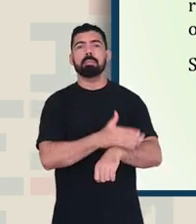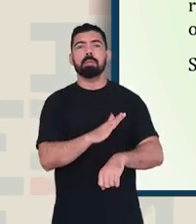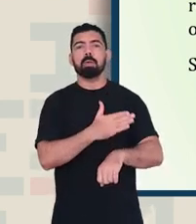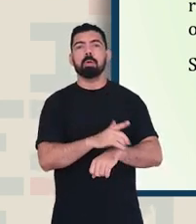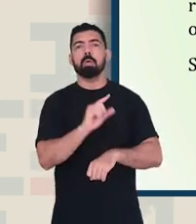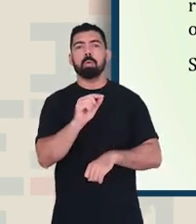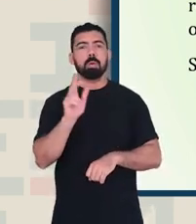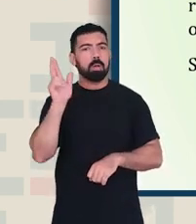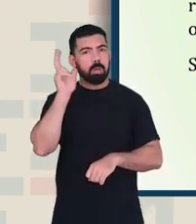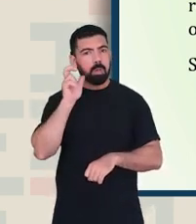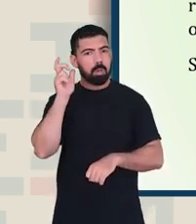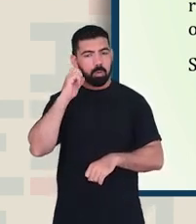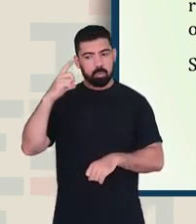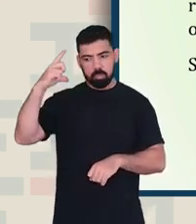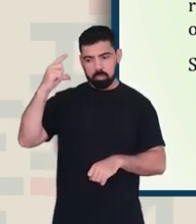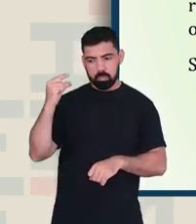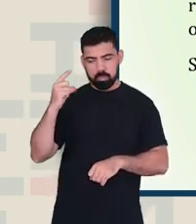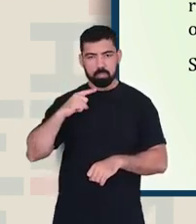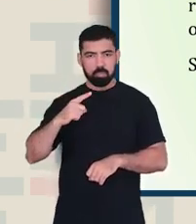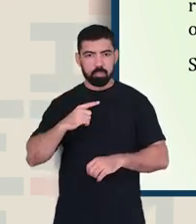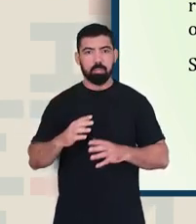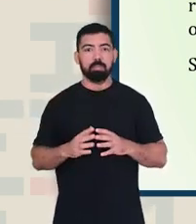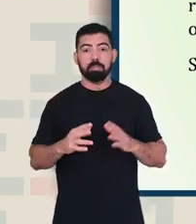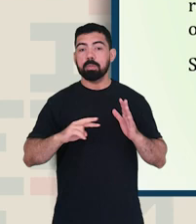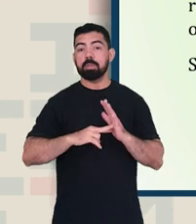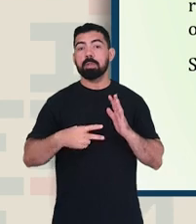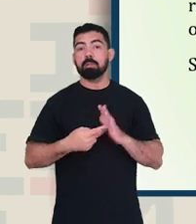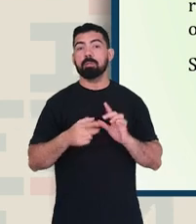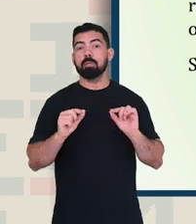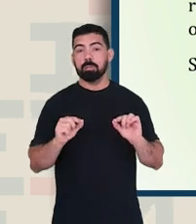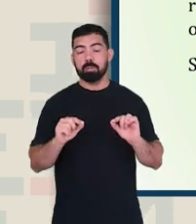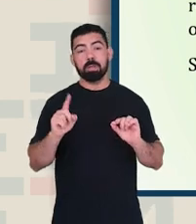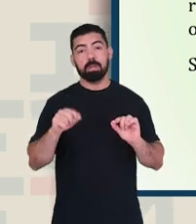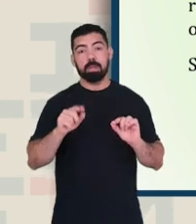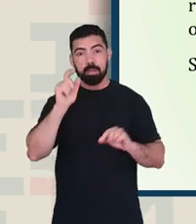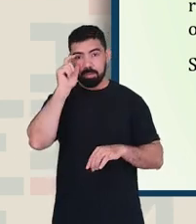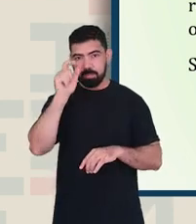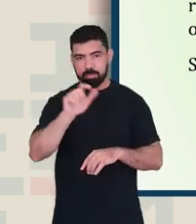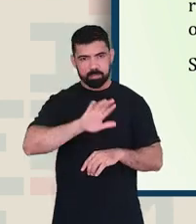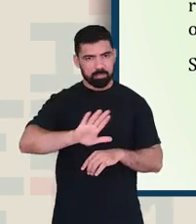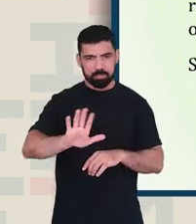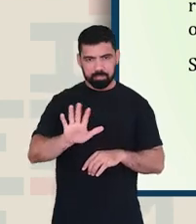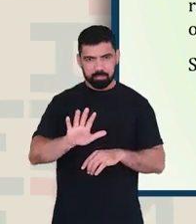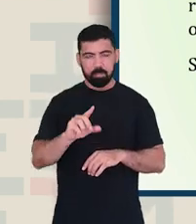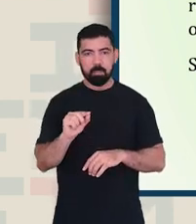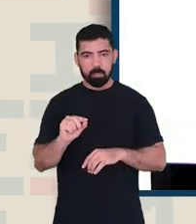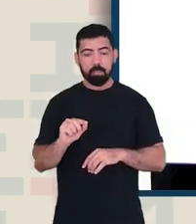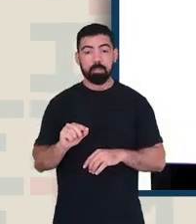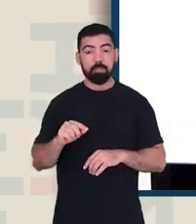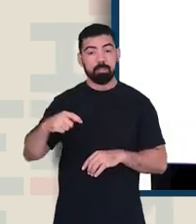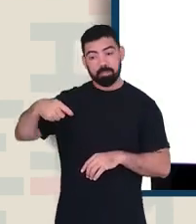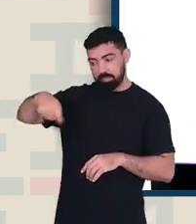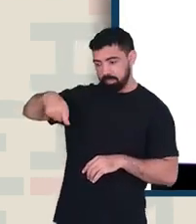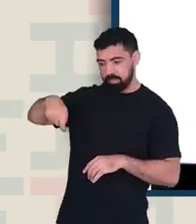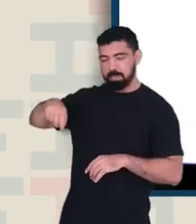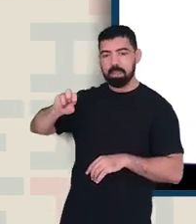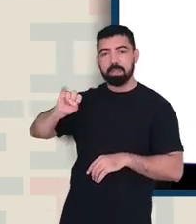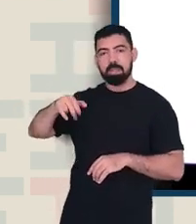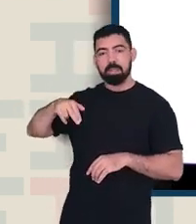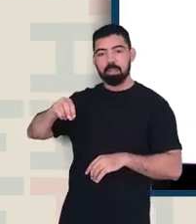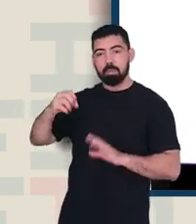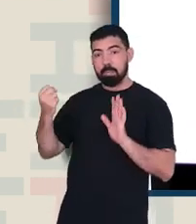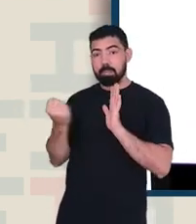uma escuta reduzida. Ou seja, não nos interessa que o sino marque o